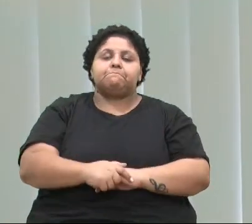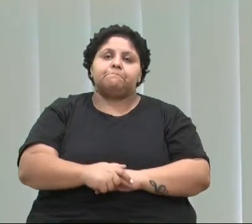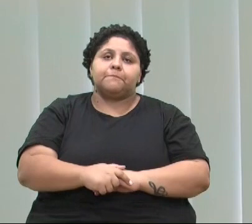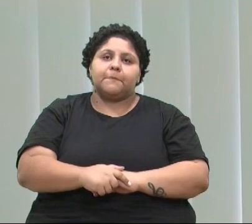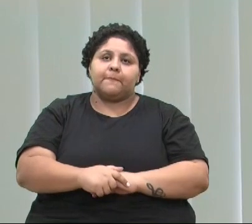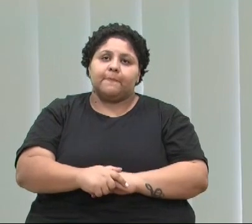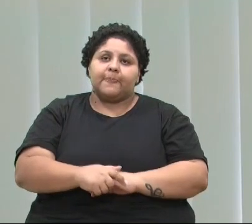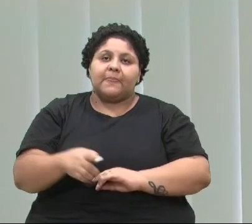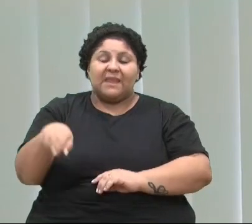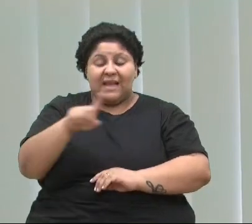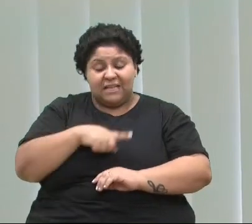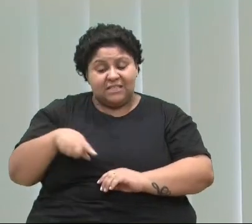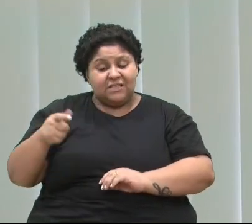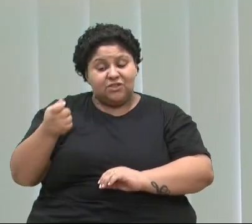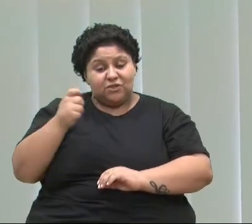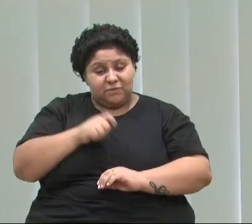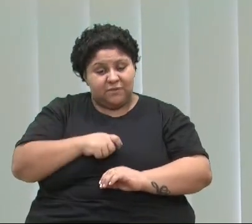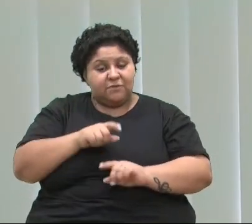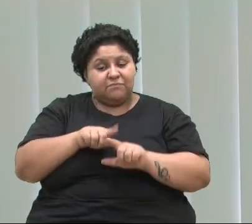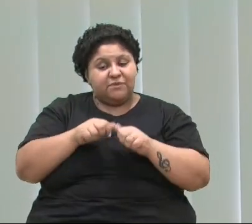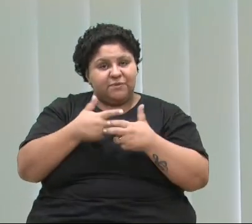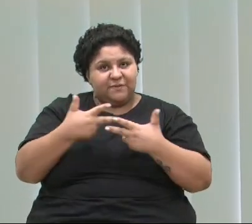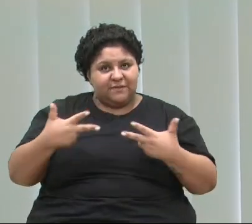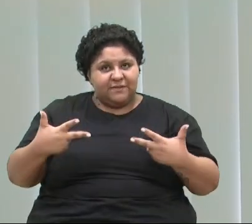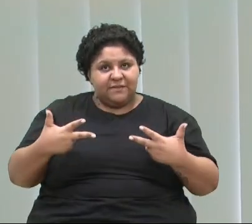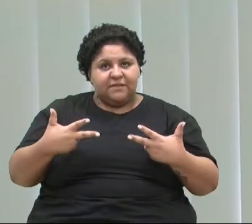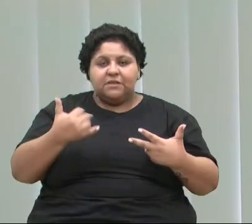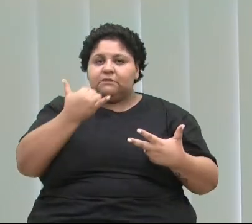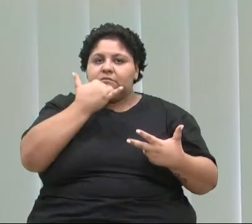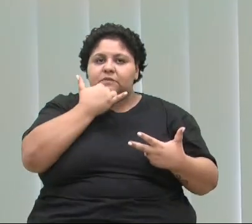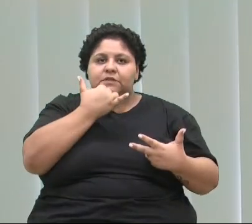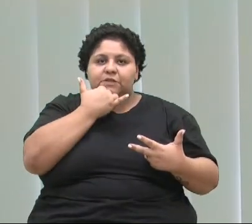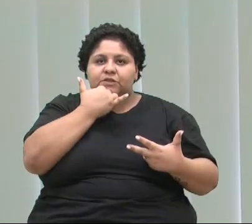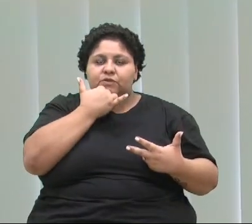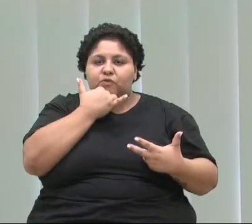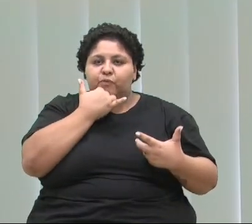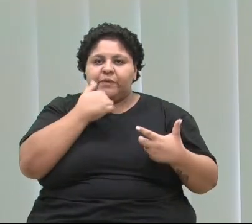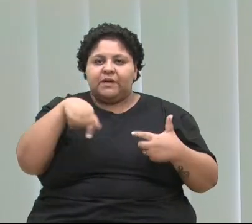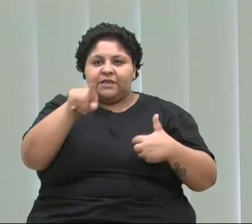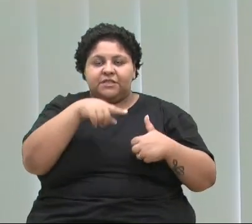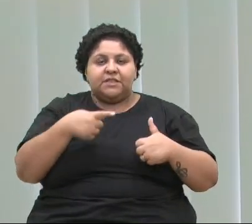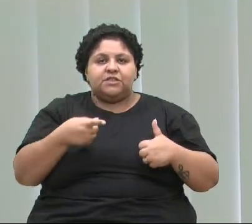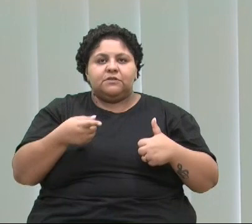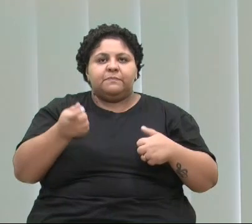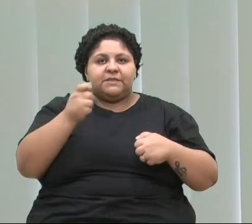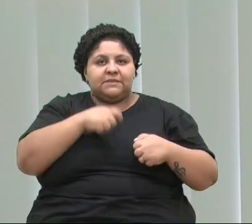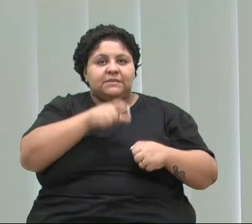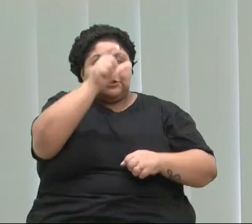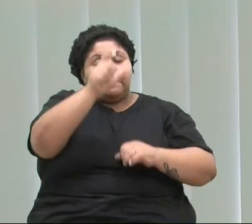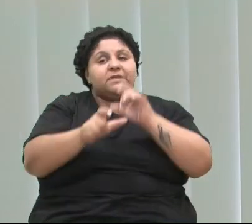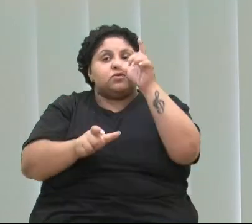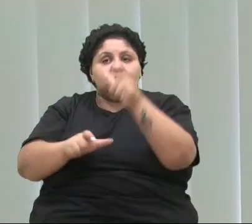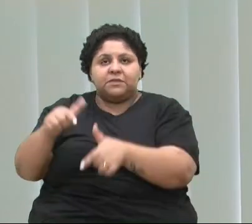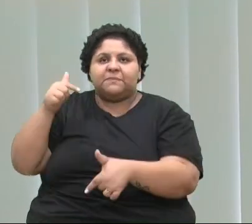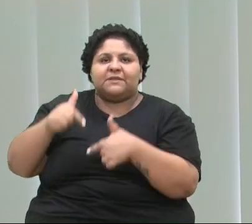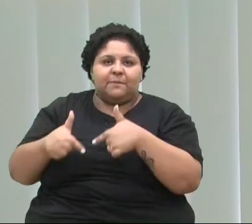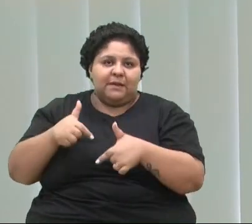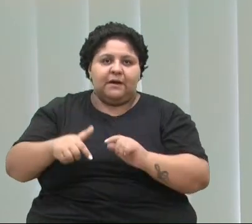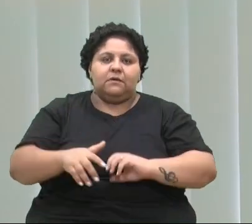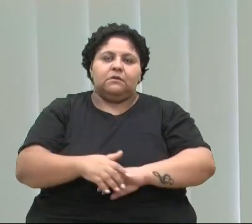A gente precisa de material humano, né, para conseguir dar conta. que o volume, como o senhor viu, é bem